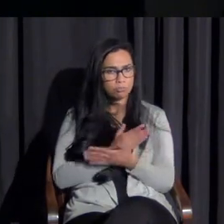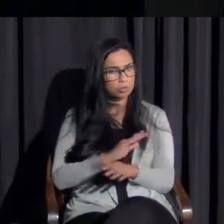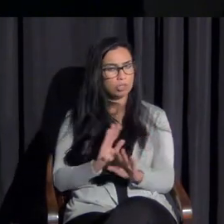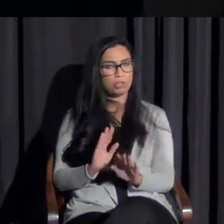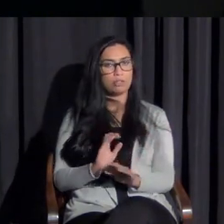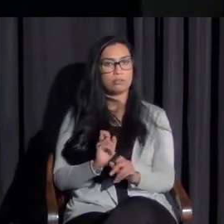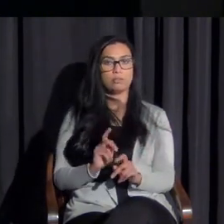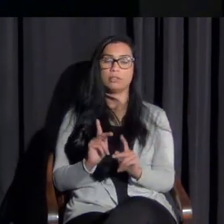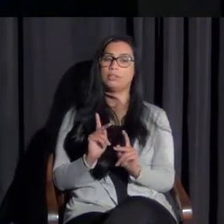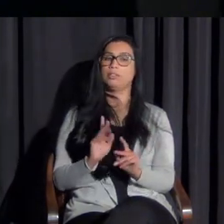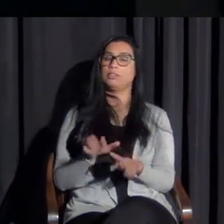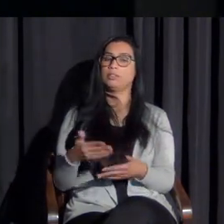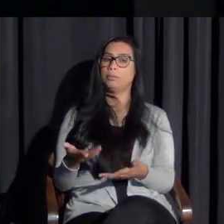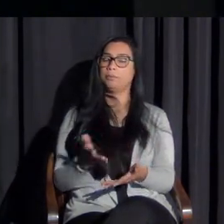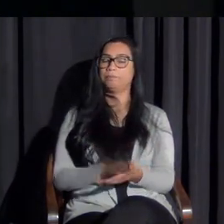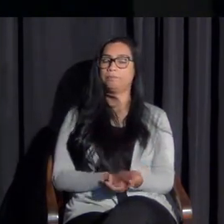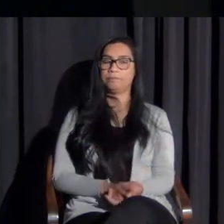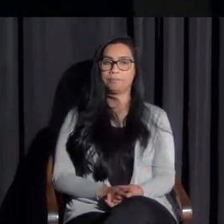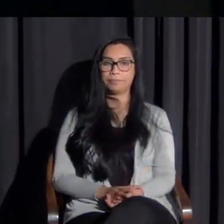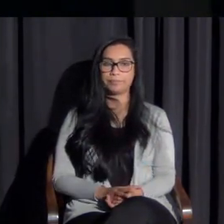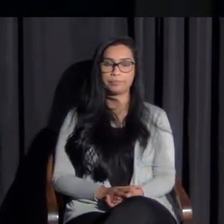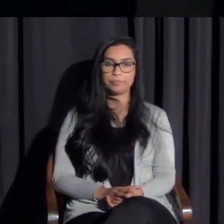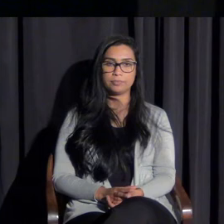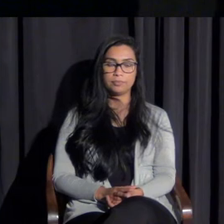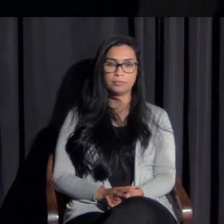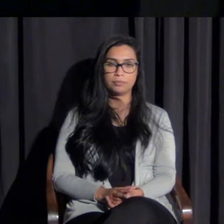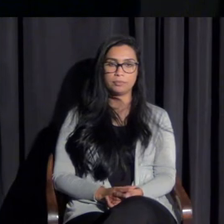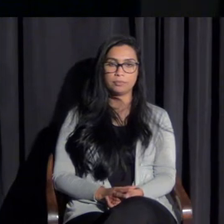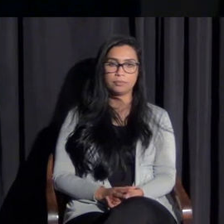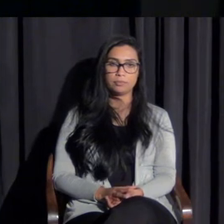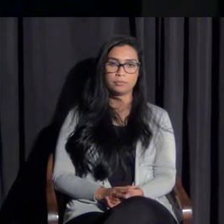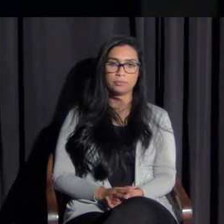É mais ou menos isso, né? Então, quanto isso